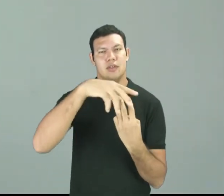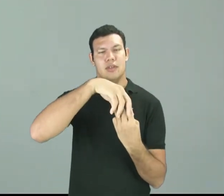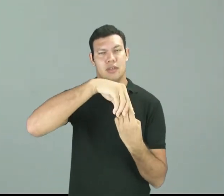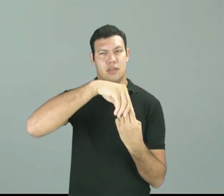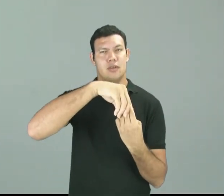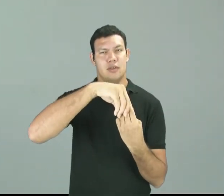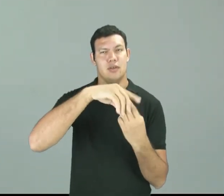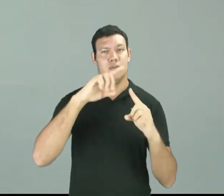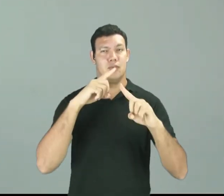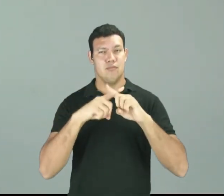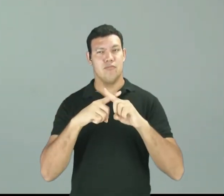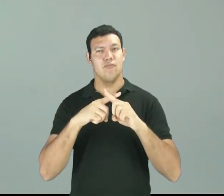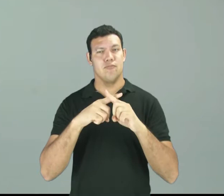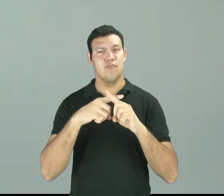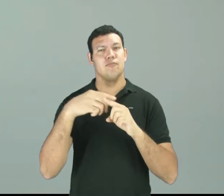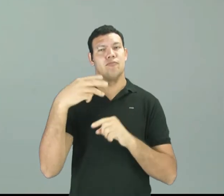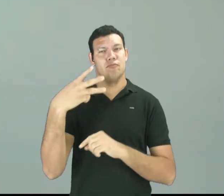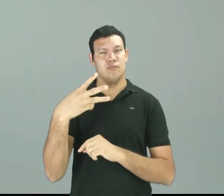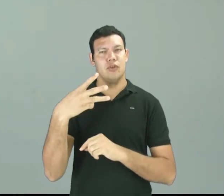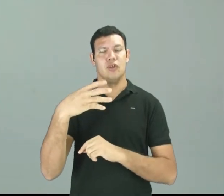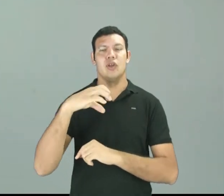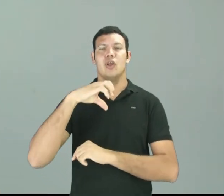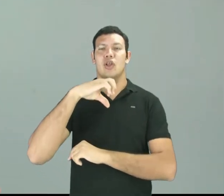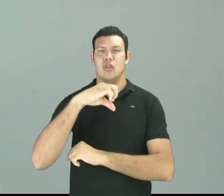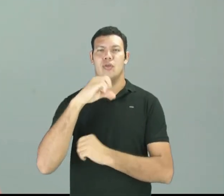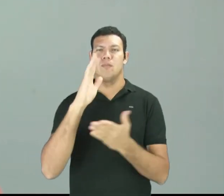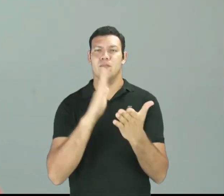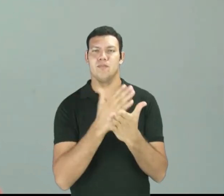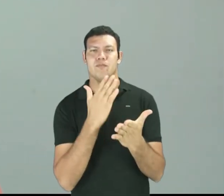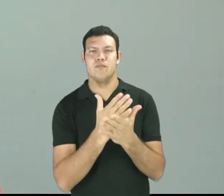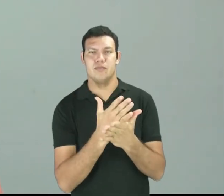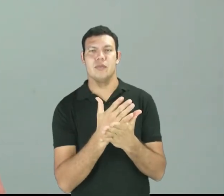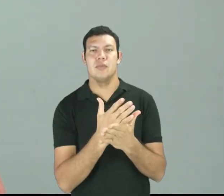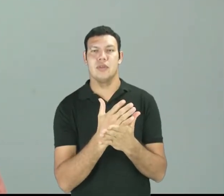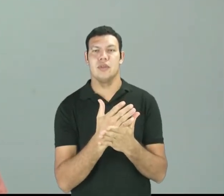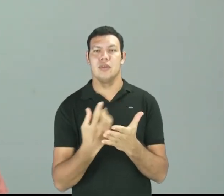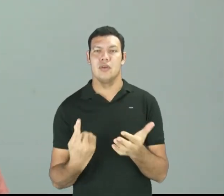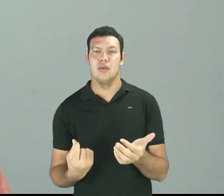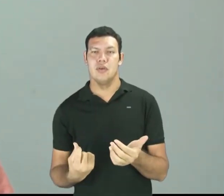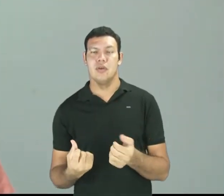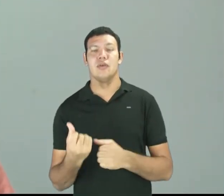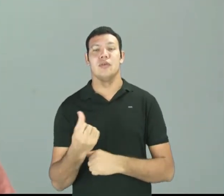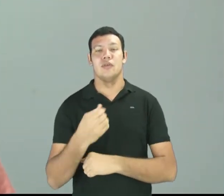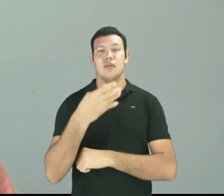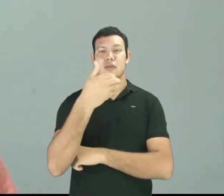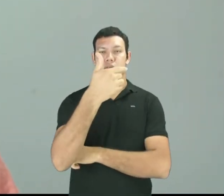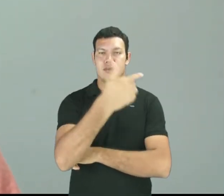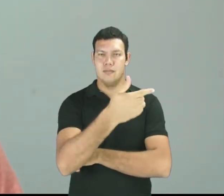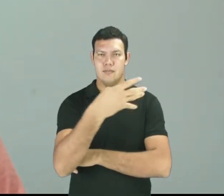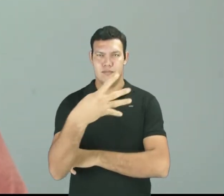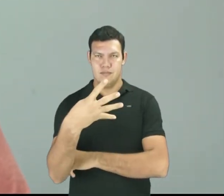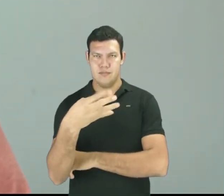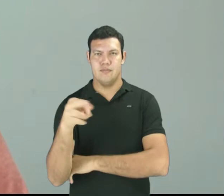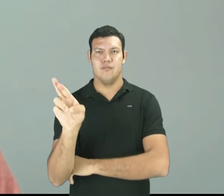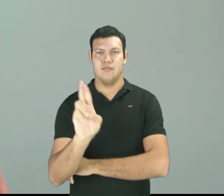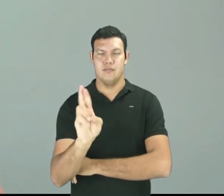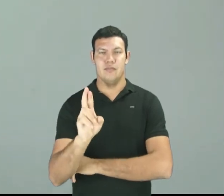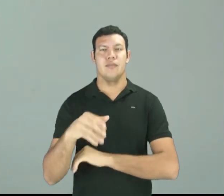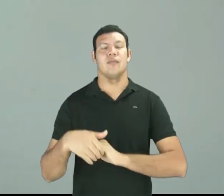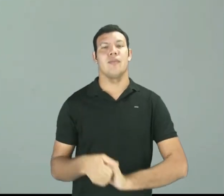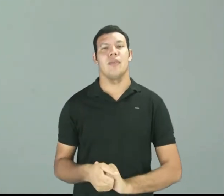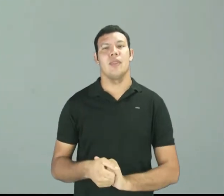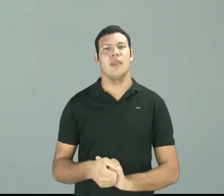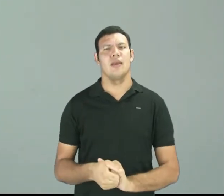por 3. Ou seja, os 9 cadernos custariam R$24 aí. Mas para que nós